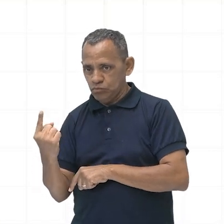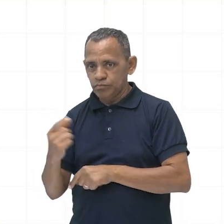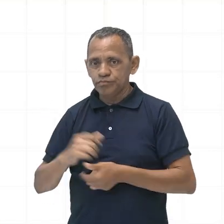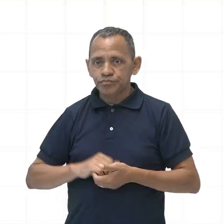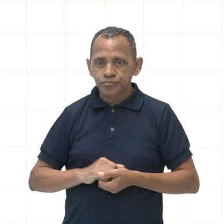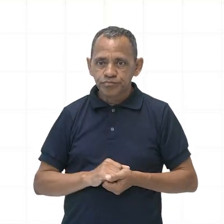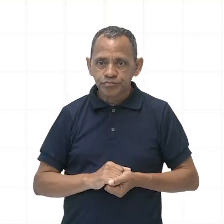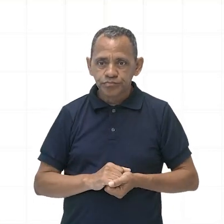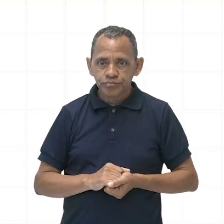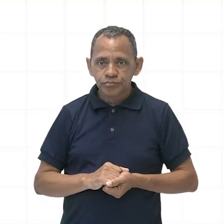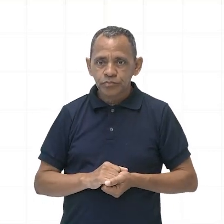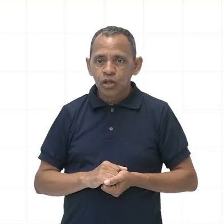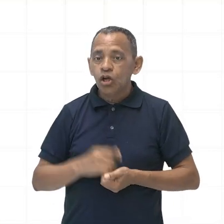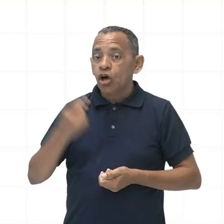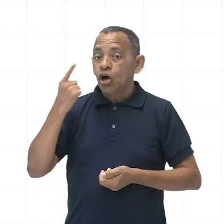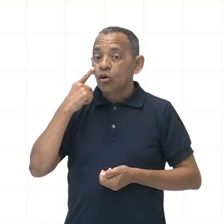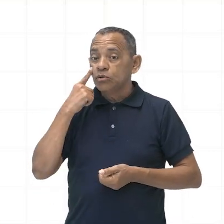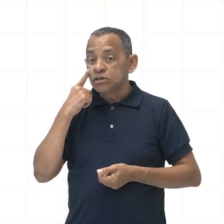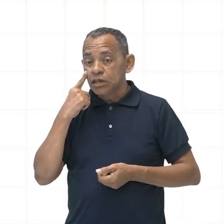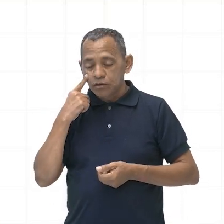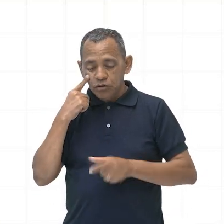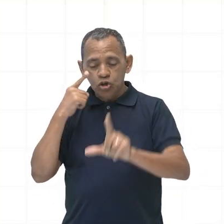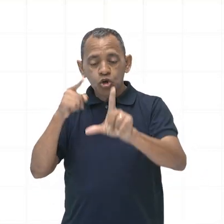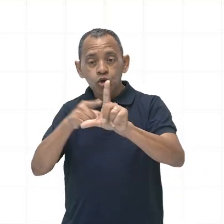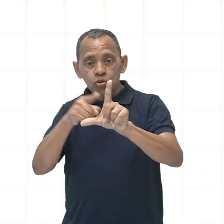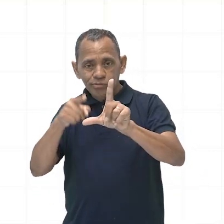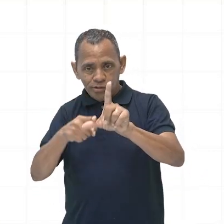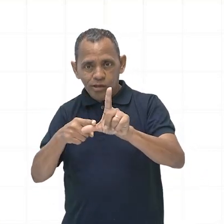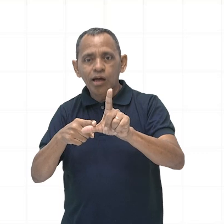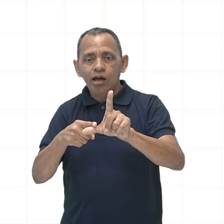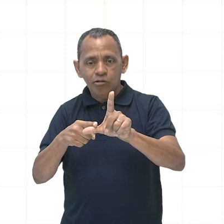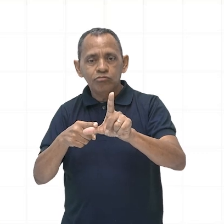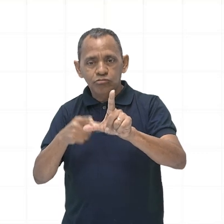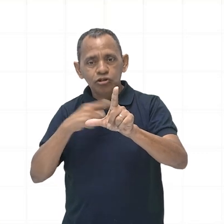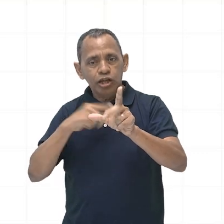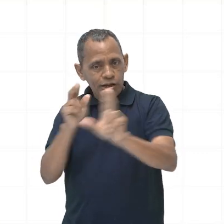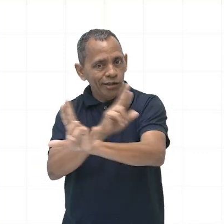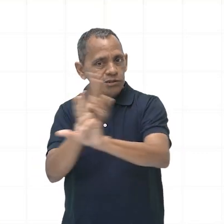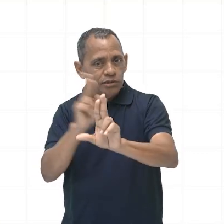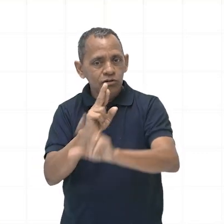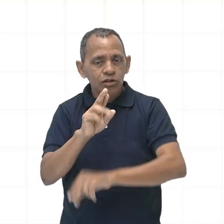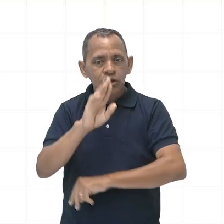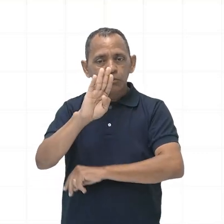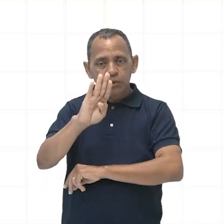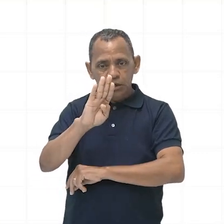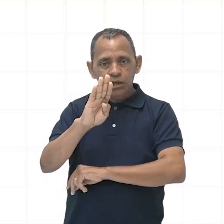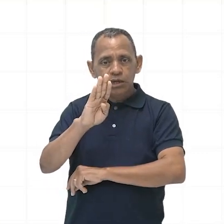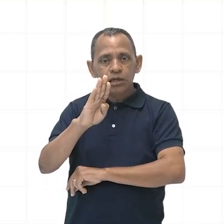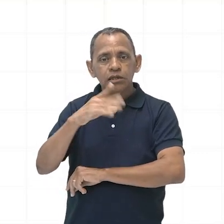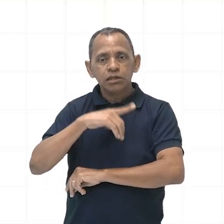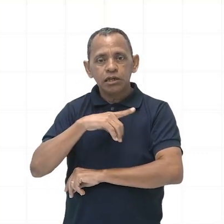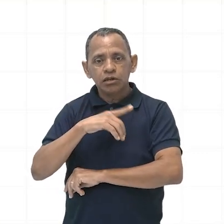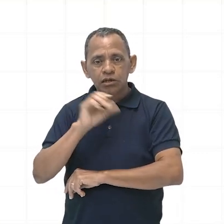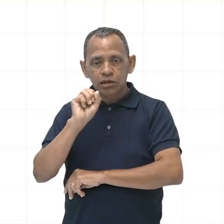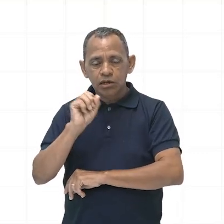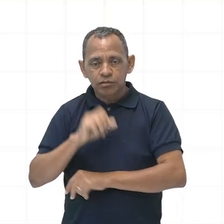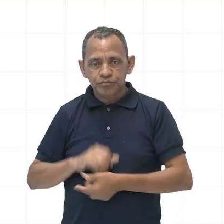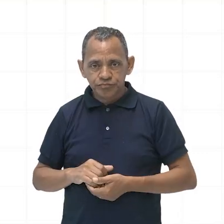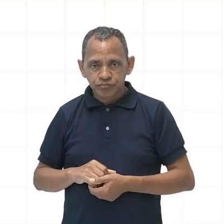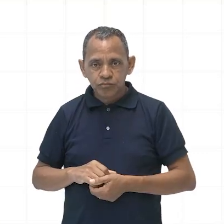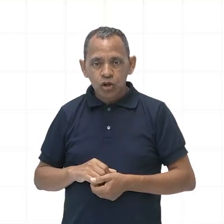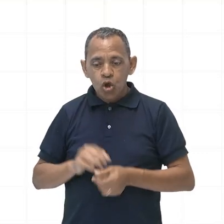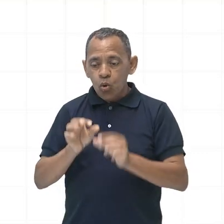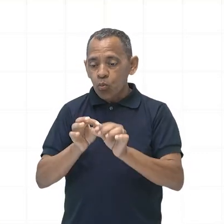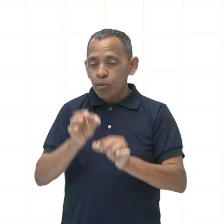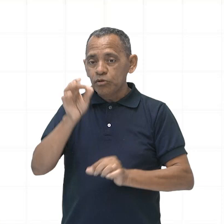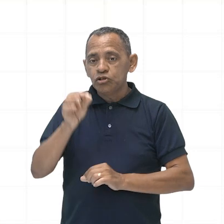C'. Observe que os ângulos são correspondentes, ó. O ângulo B, são congruentes. Tem